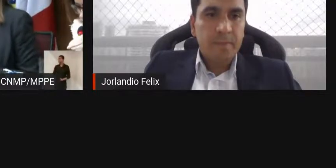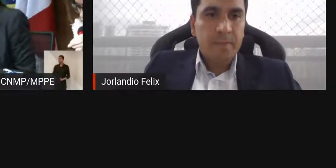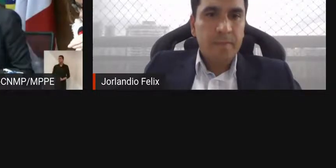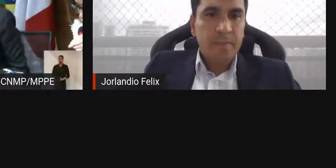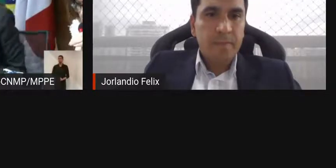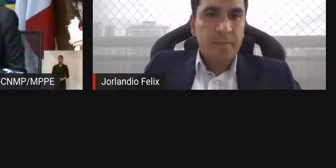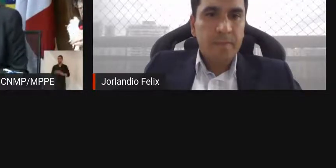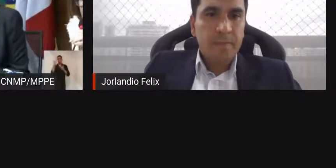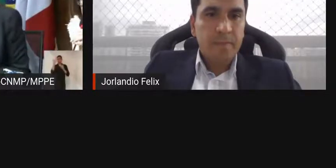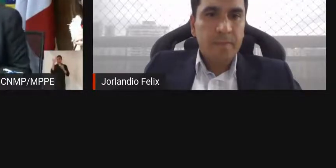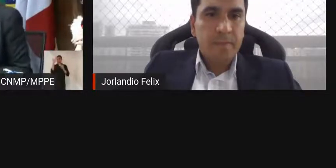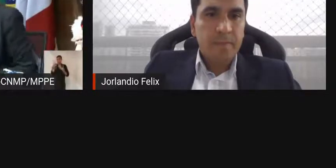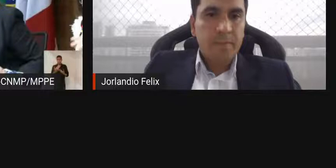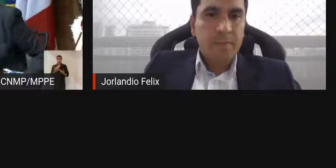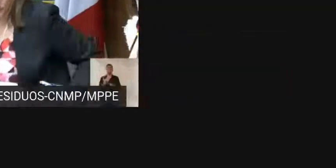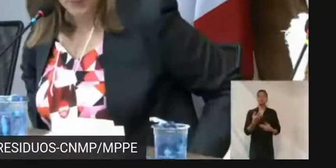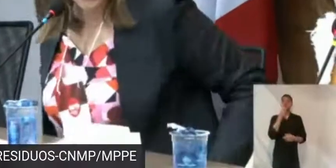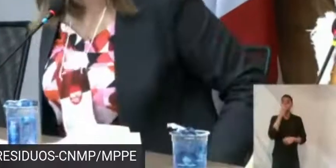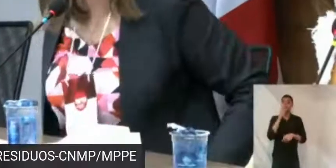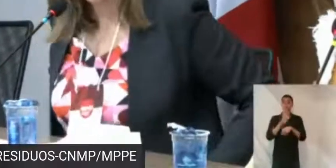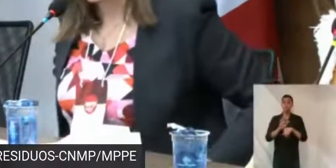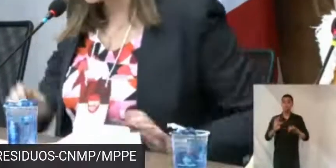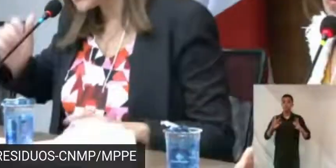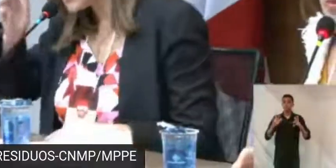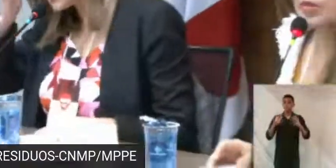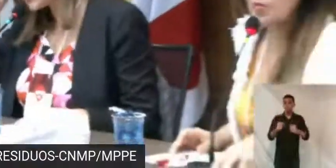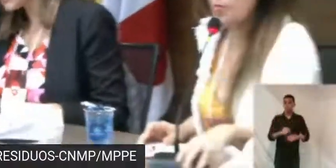Obrigada, doutora Áurea. Boa tarde a todos.